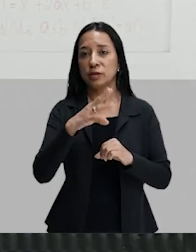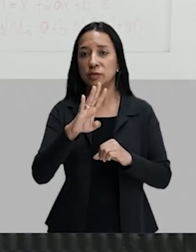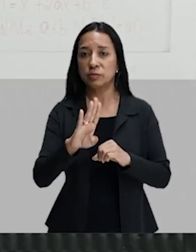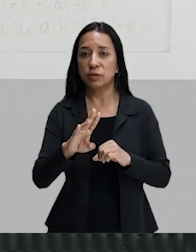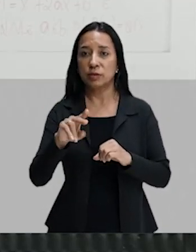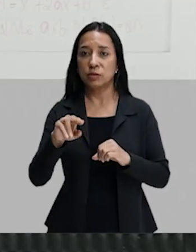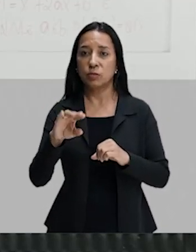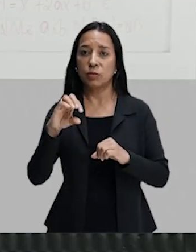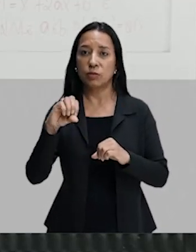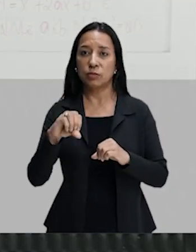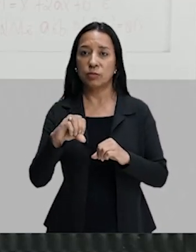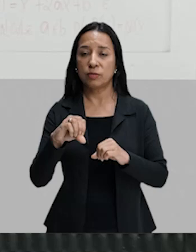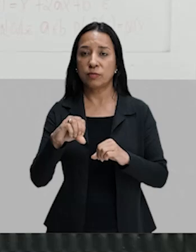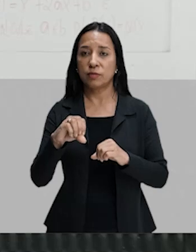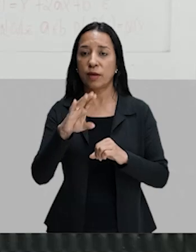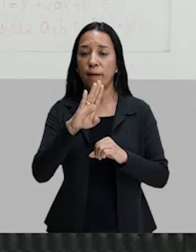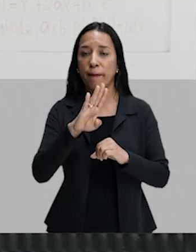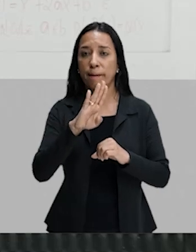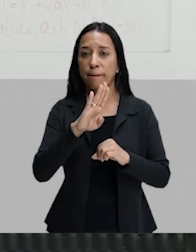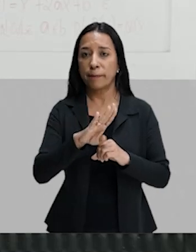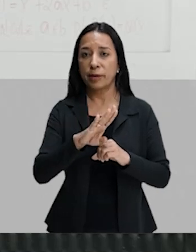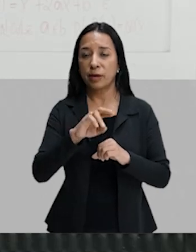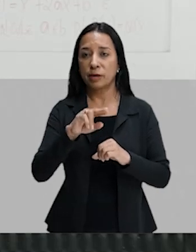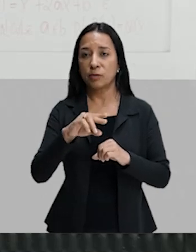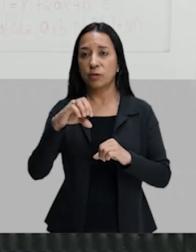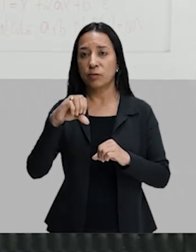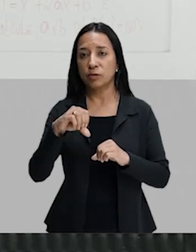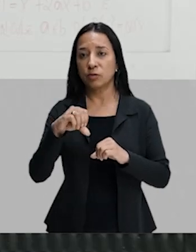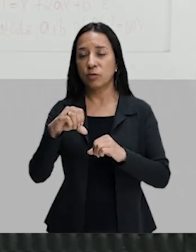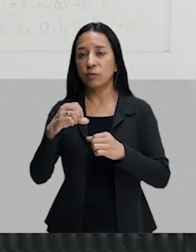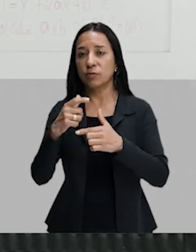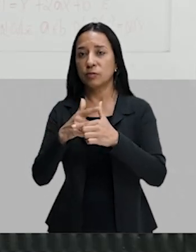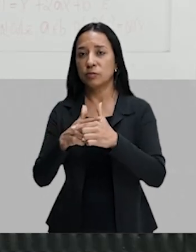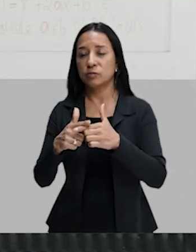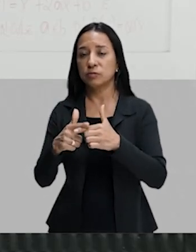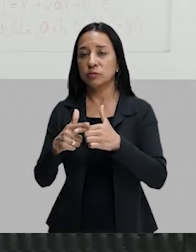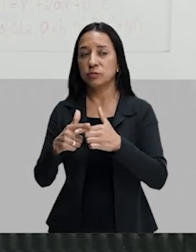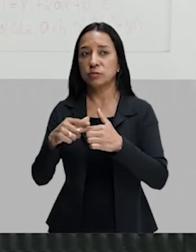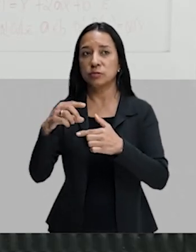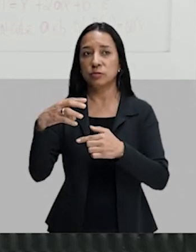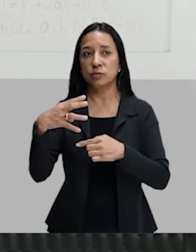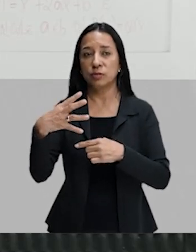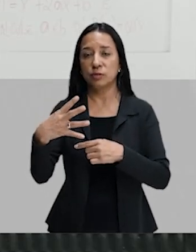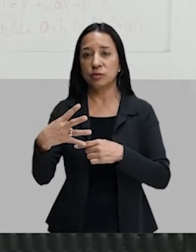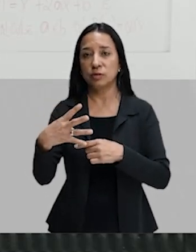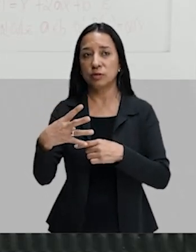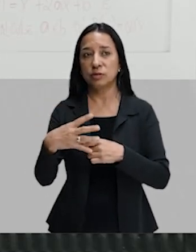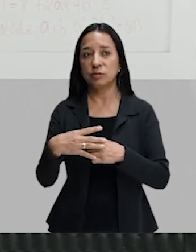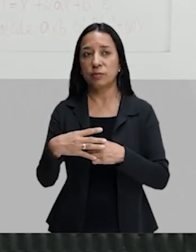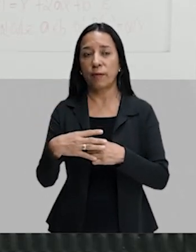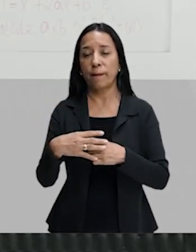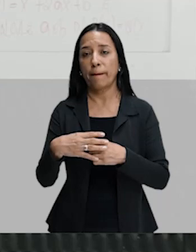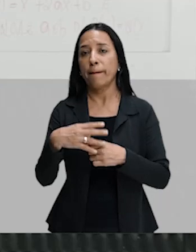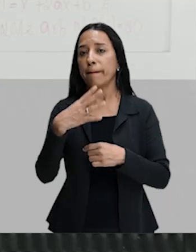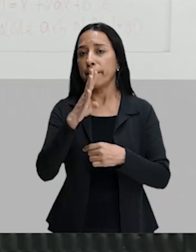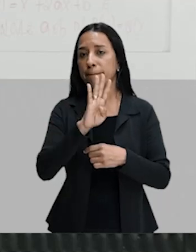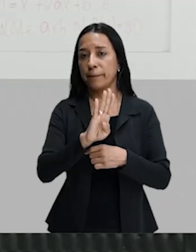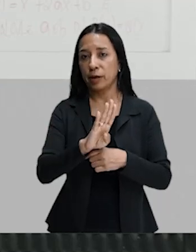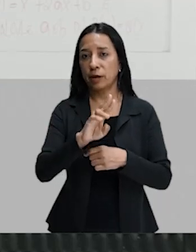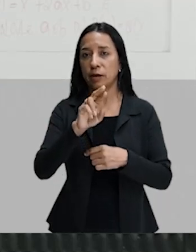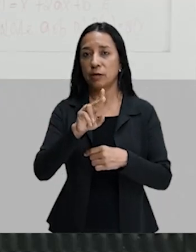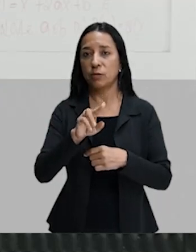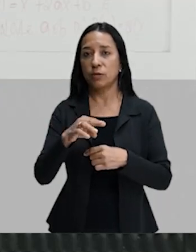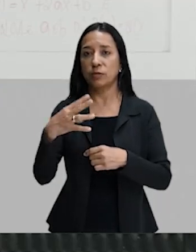B vai ser igual a 9 dividido por 3. Aí você tem B igual a 3.